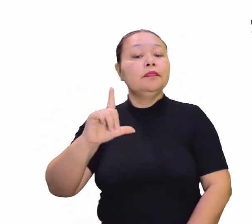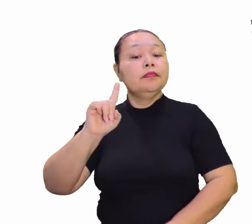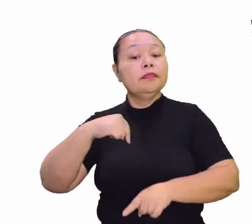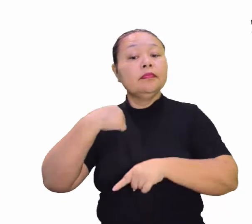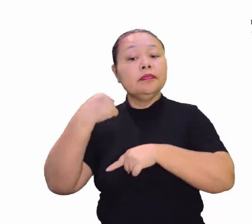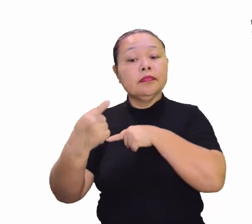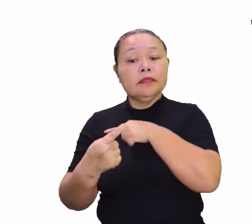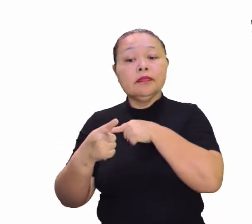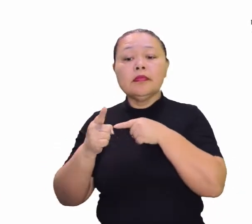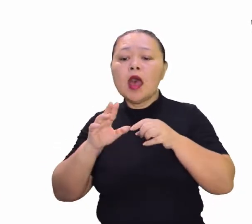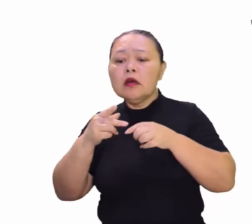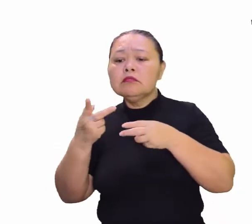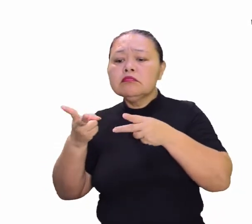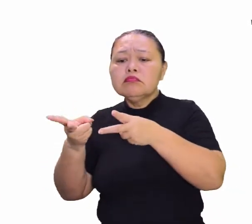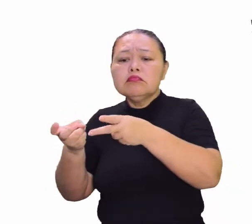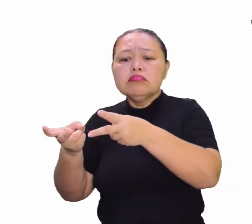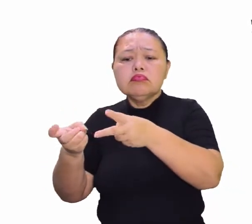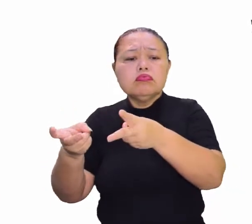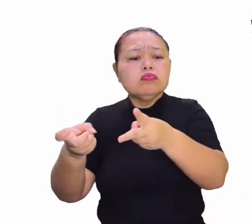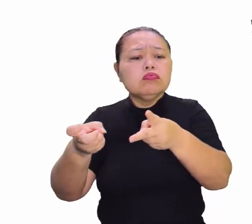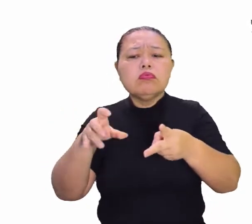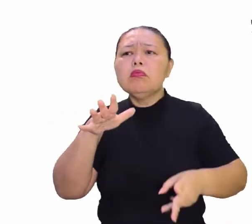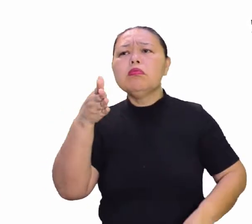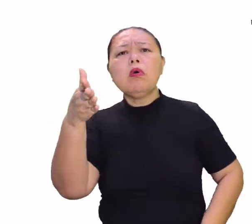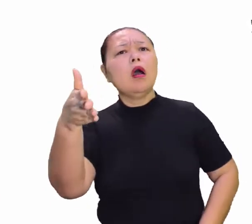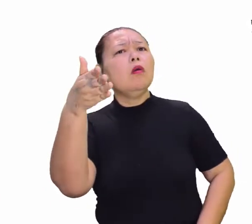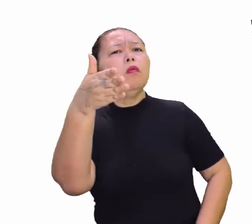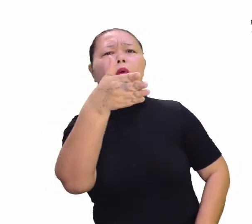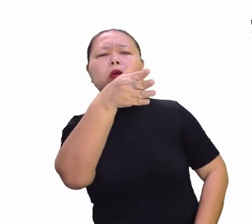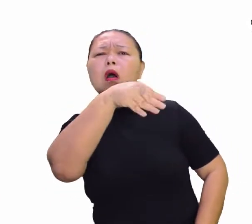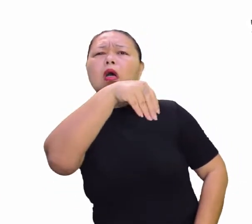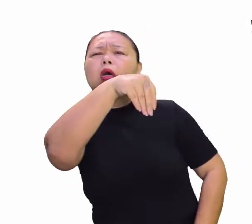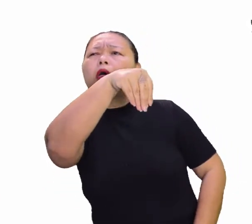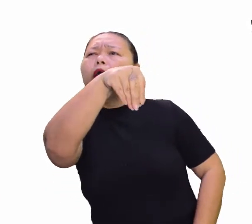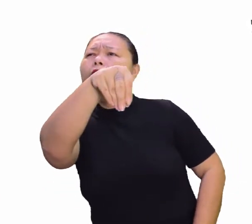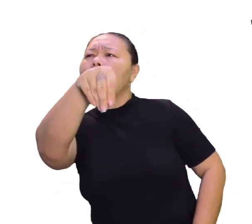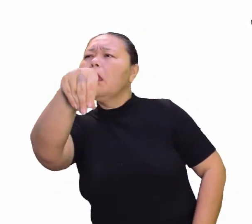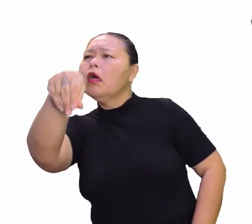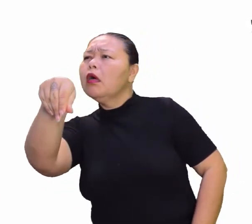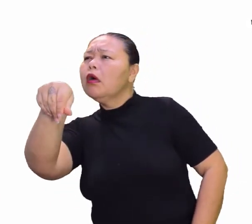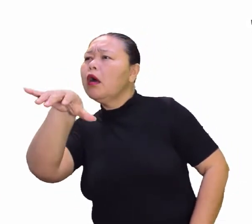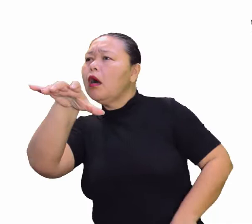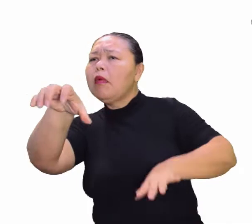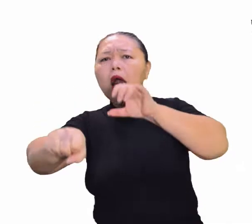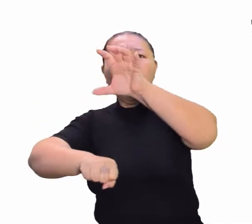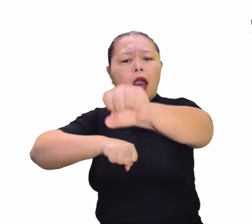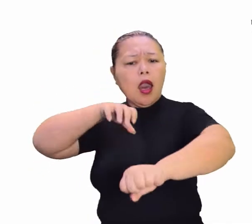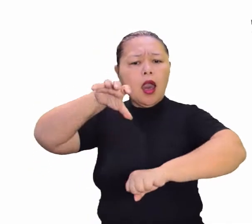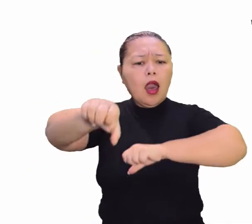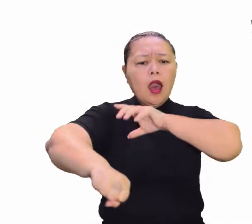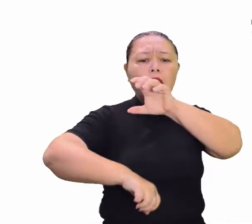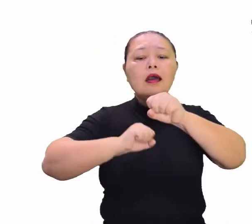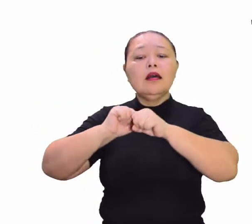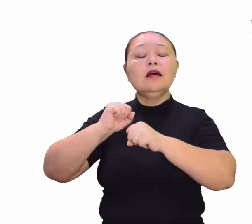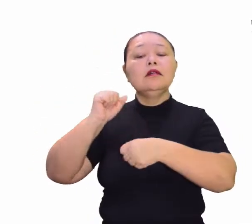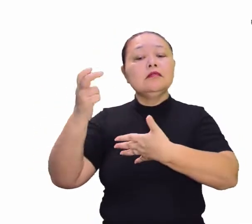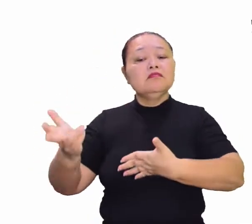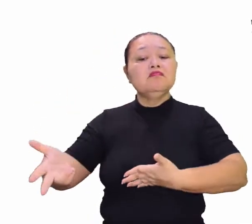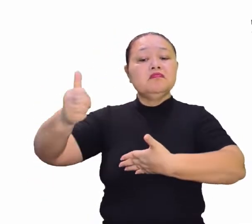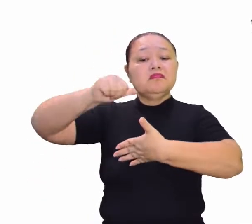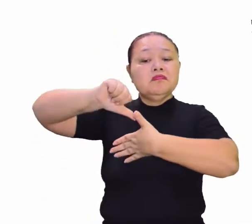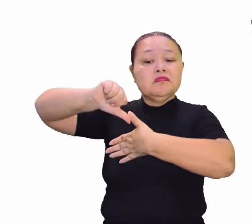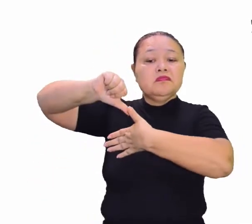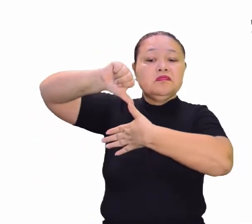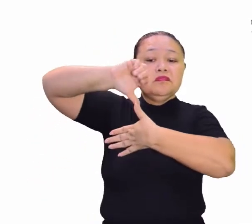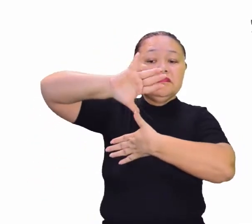a dominar e explorar vastos territórios coloniais conquistados na América,